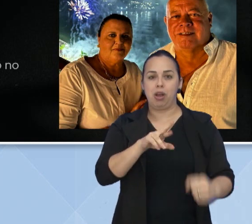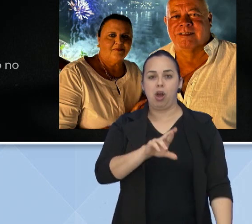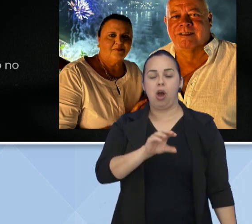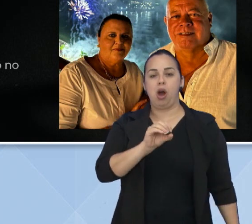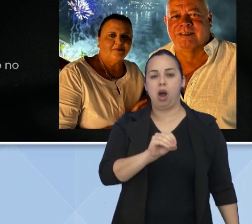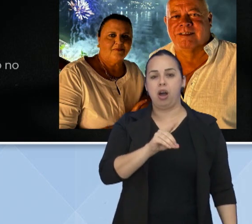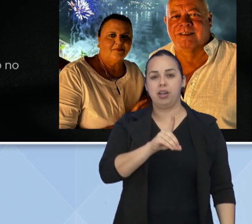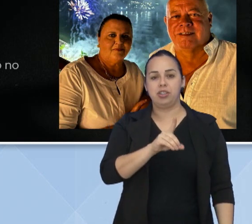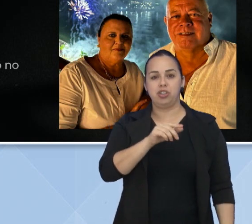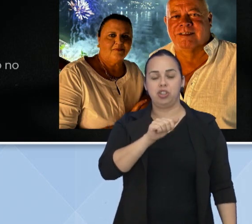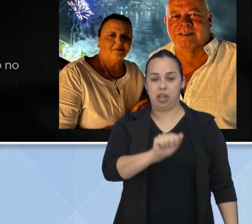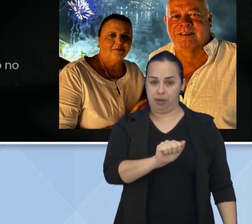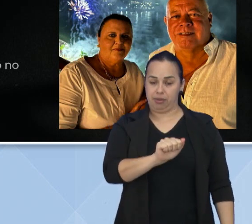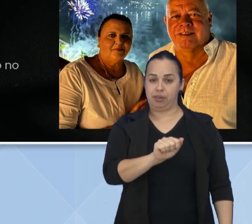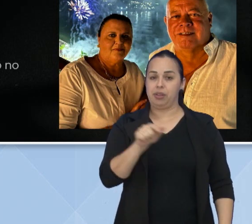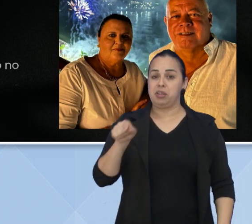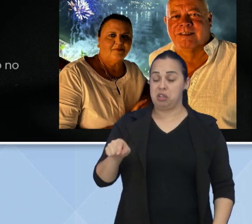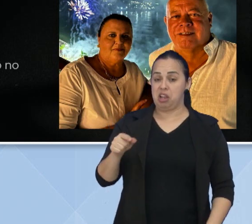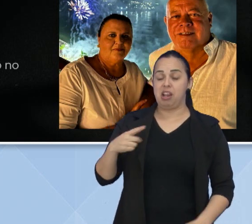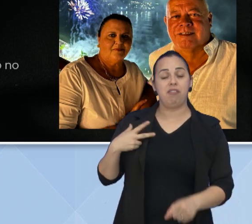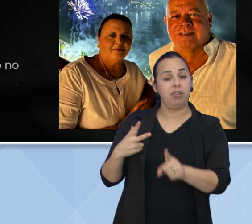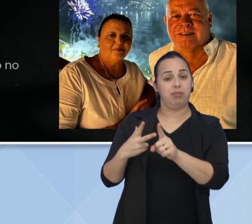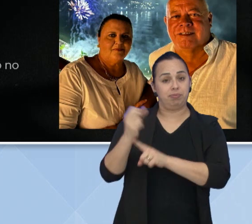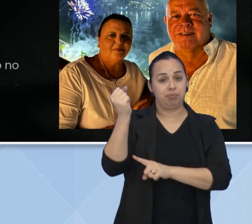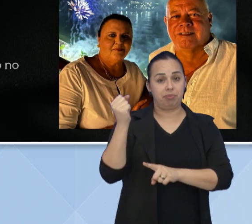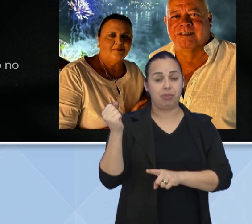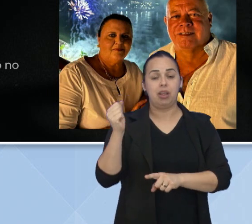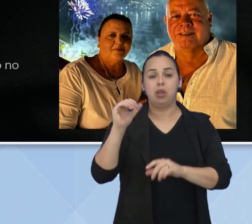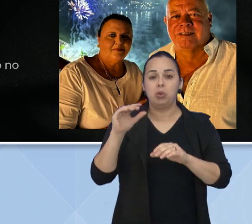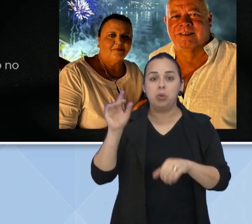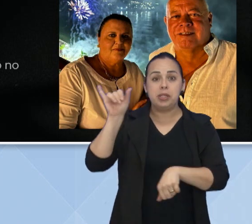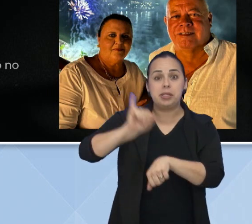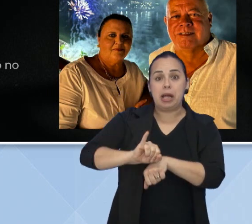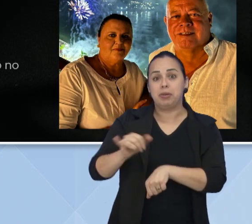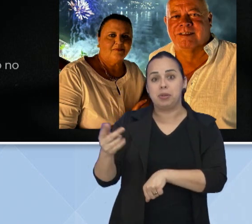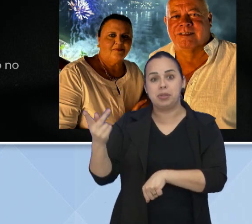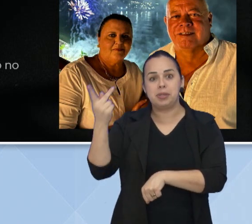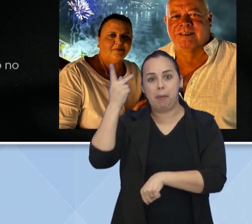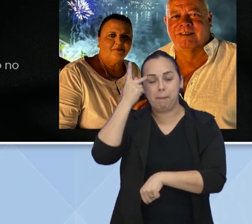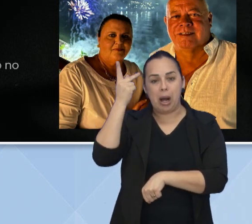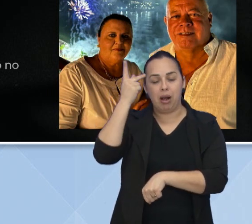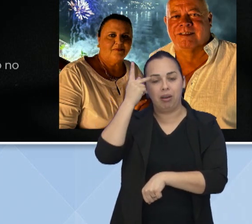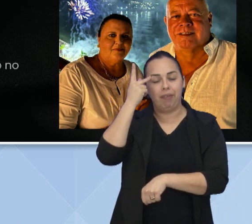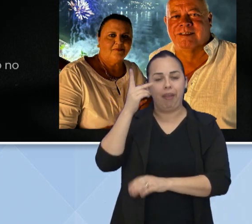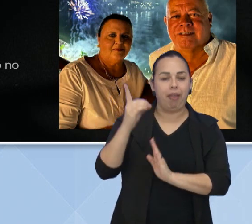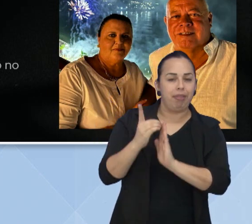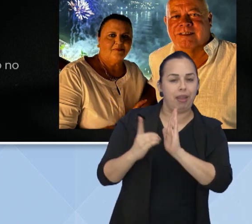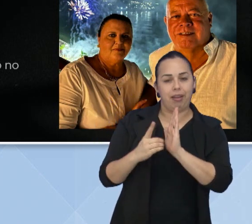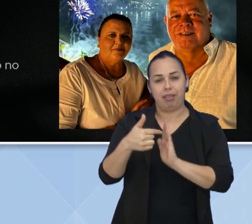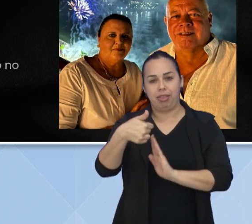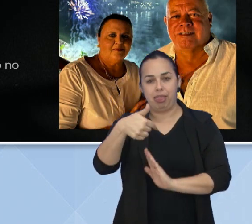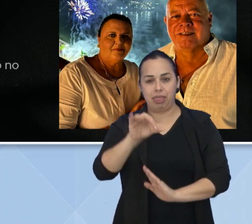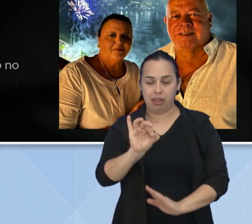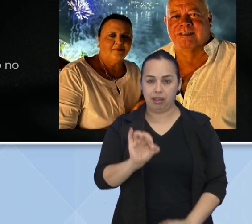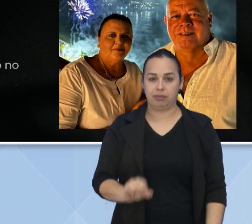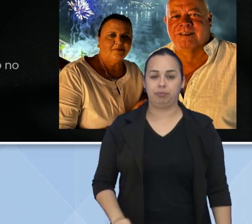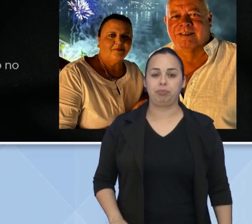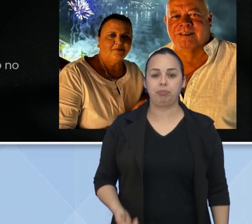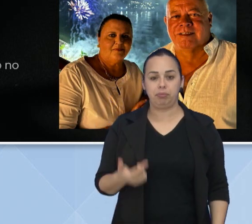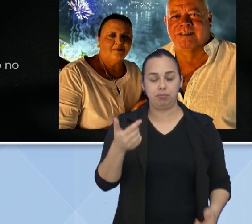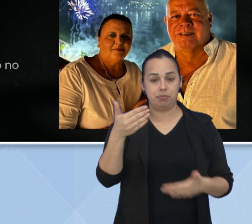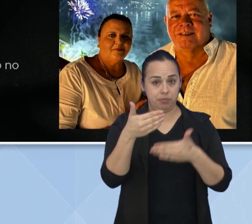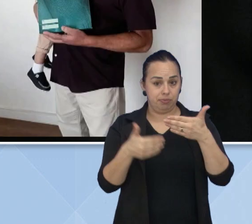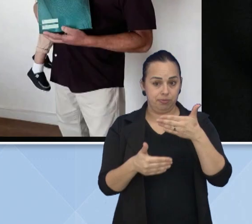do time que fez sucesso no estado de São Paulo no final da década de 70.